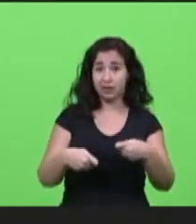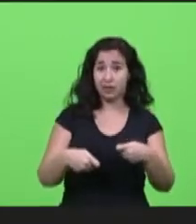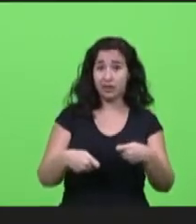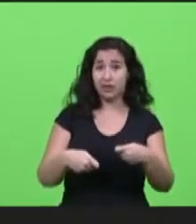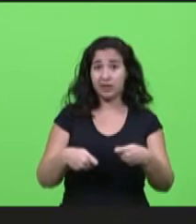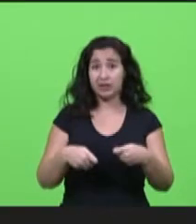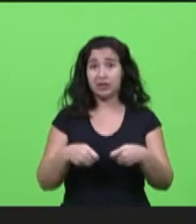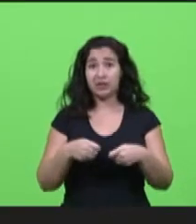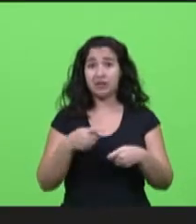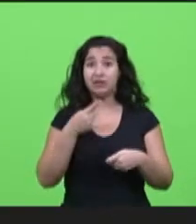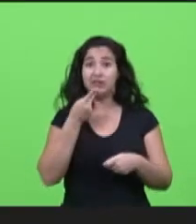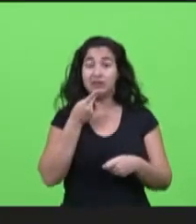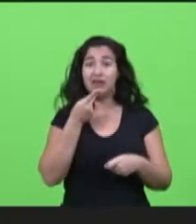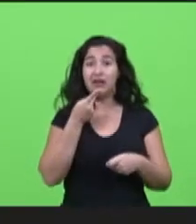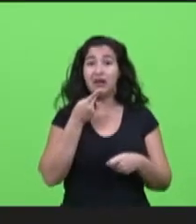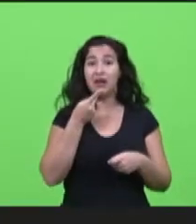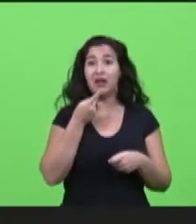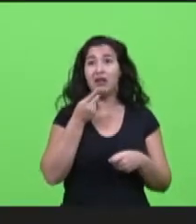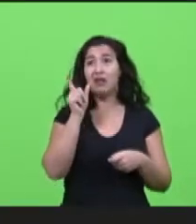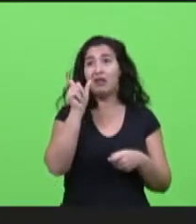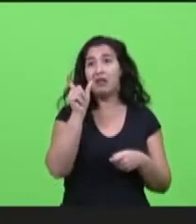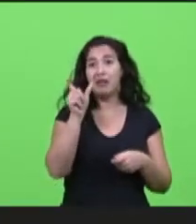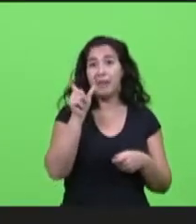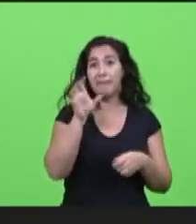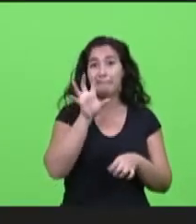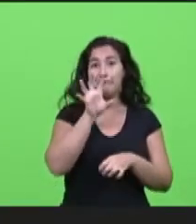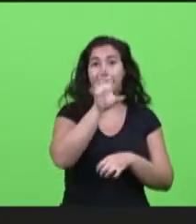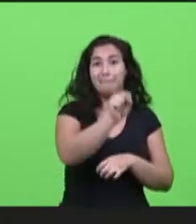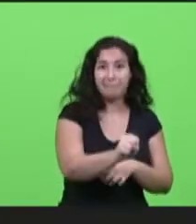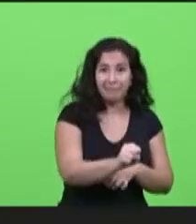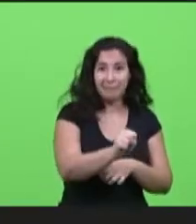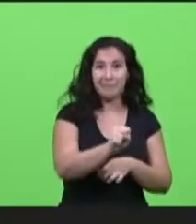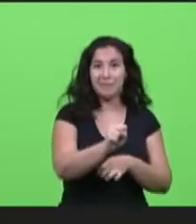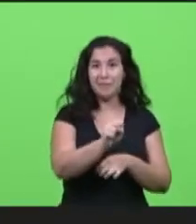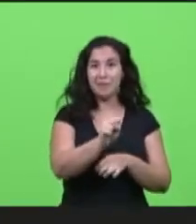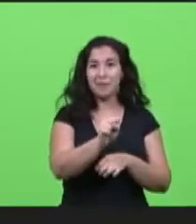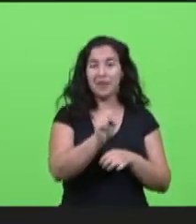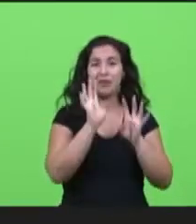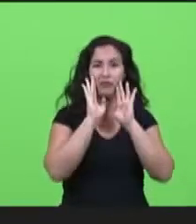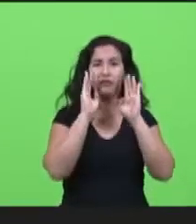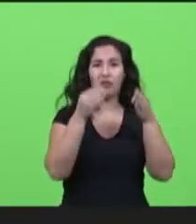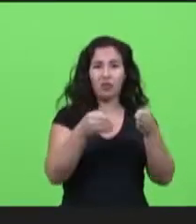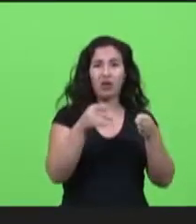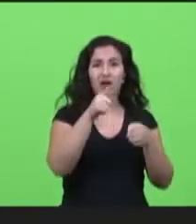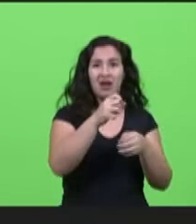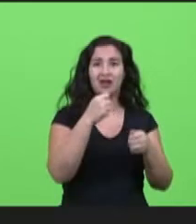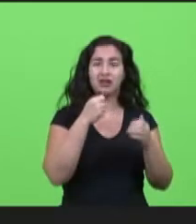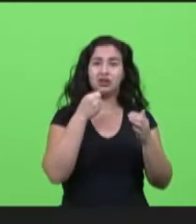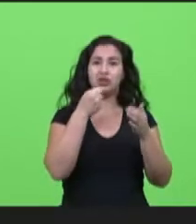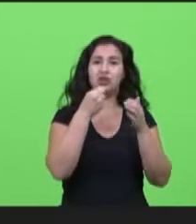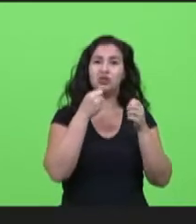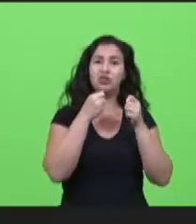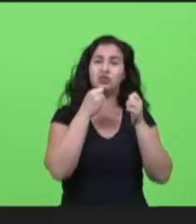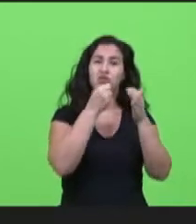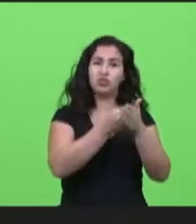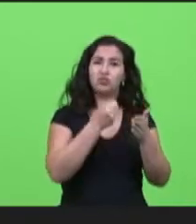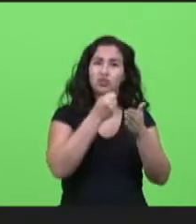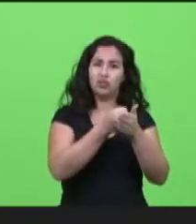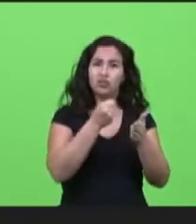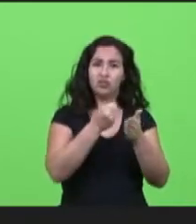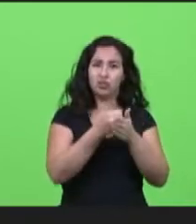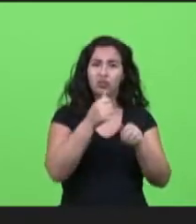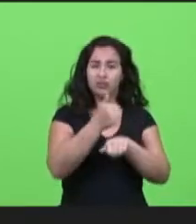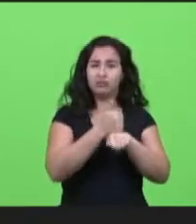uma palavra bem popular, abocanhar as lutas dos profissionais da educação física. Então, acho que nesse momento